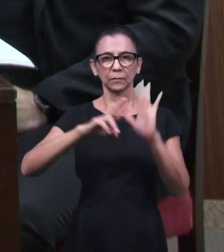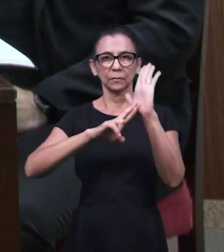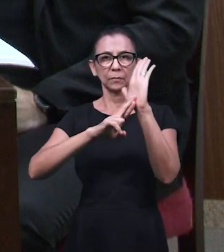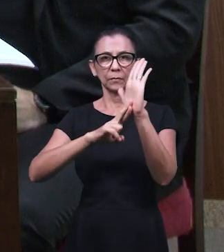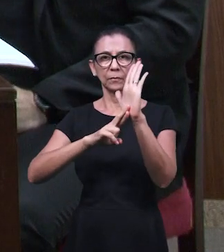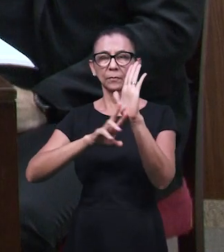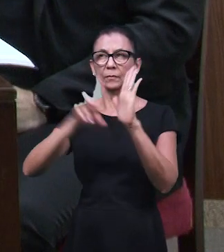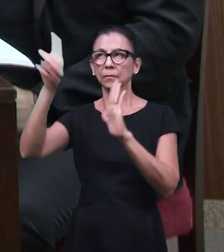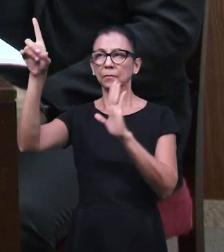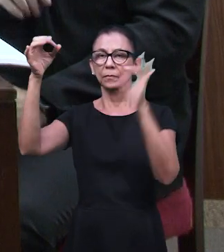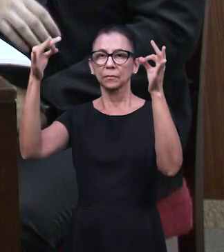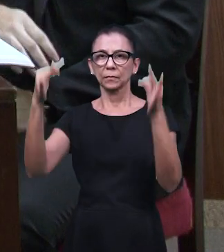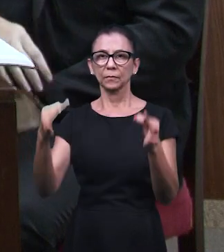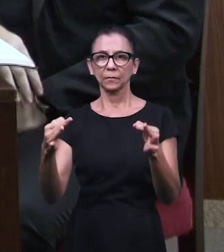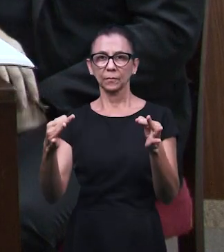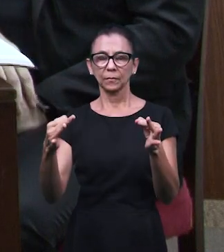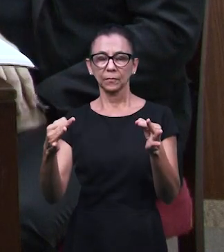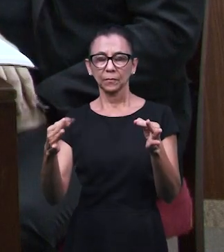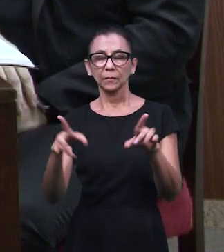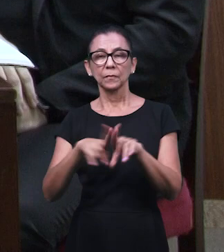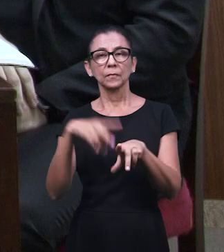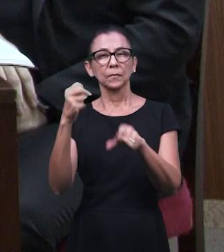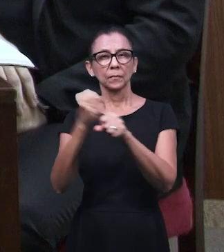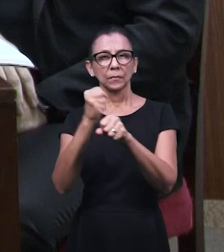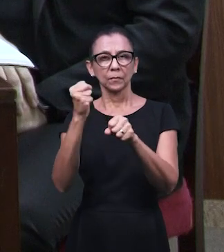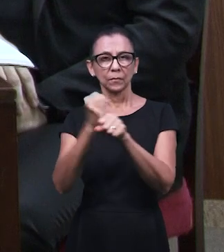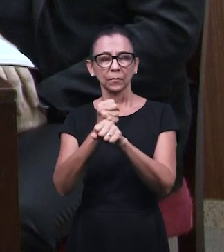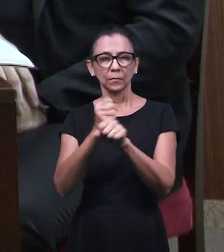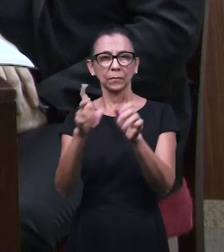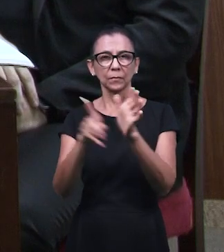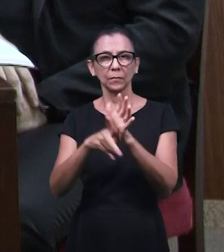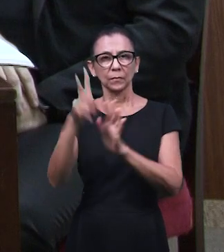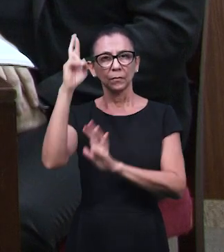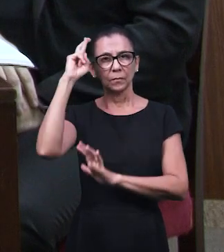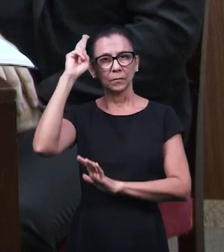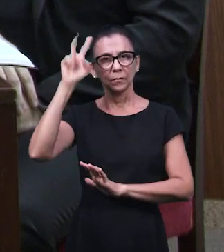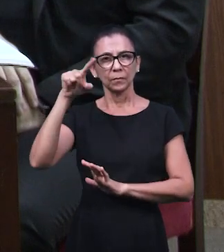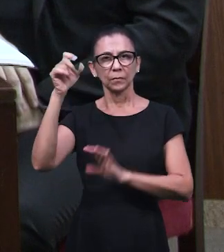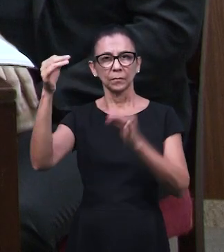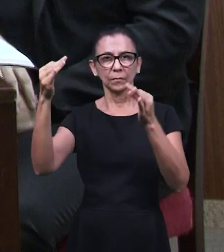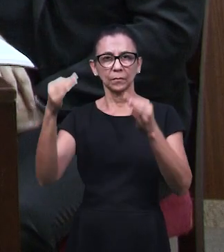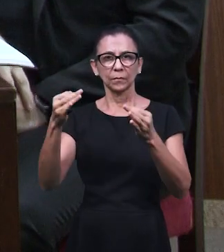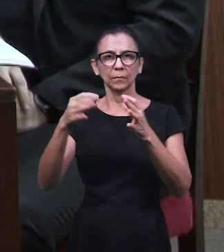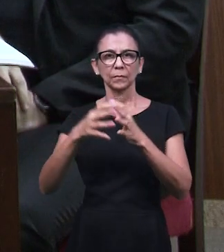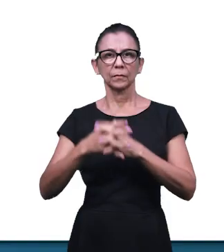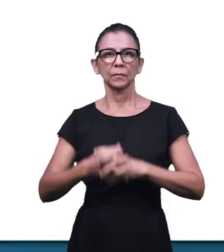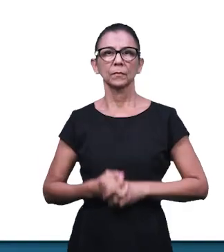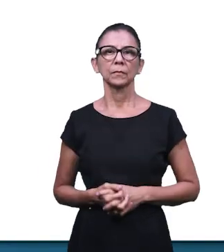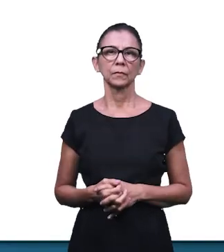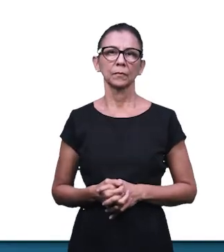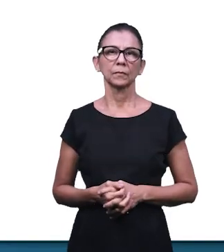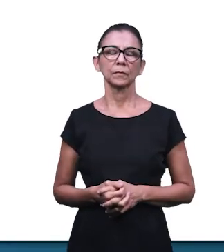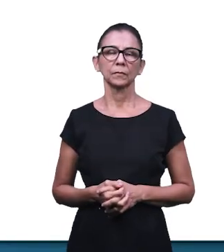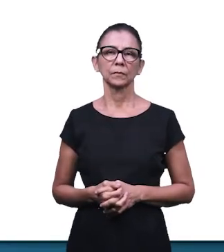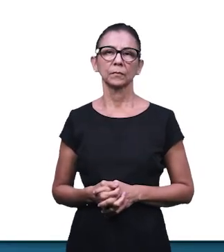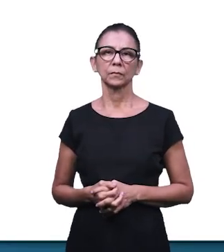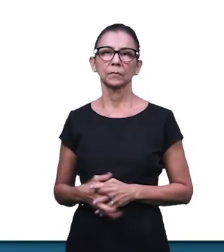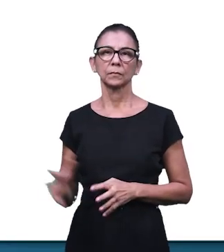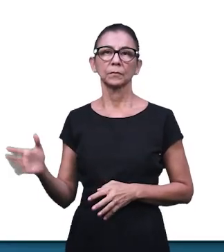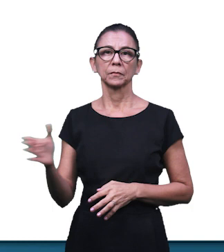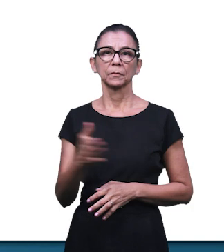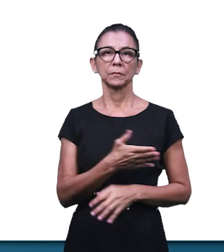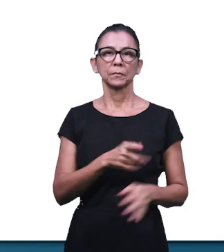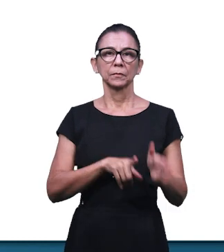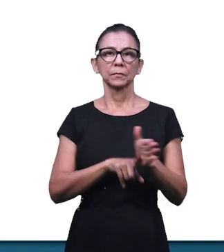nosso meio é perfeita. Glória a Deus. Nós vamos à nossa quarta pergunta. Qual foi a